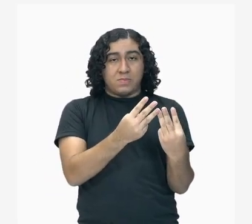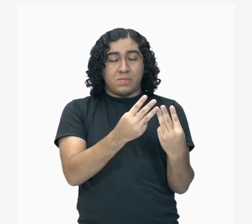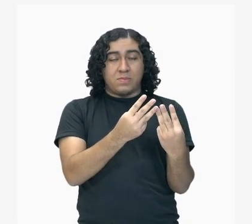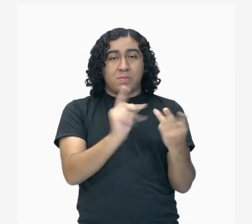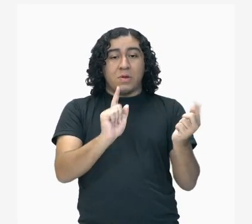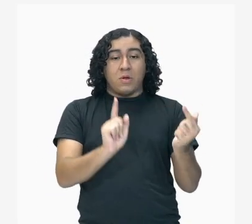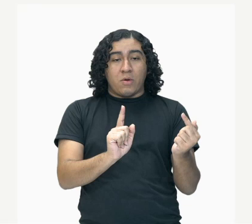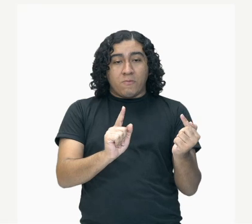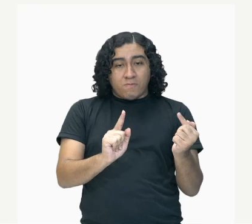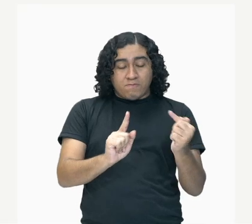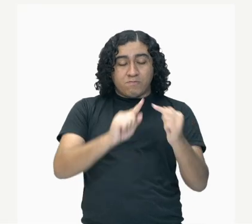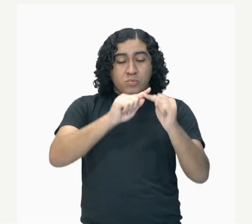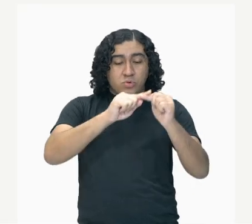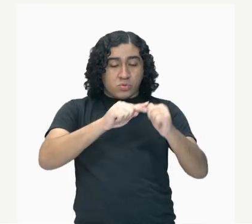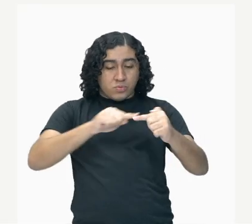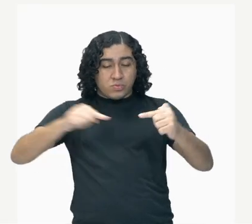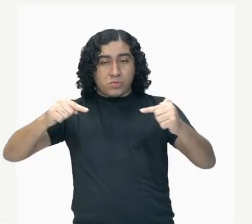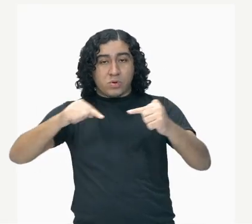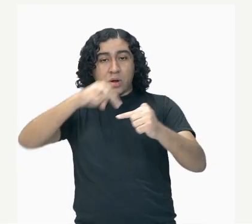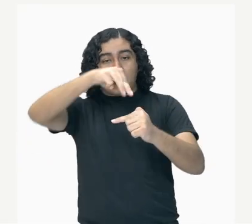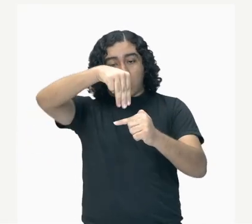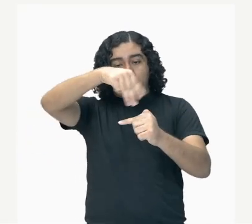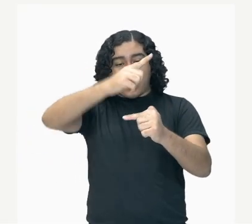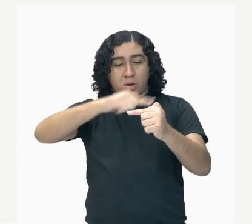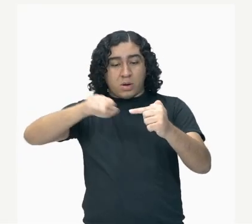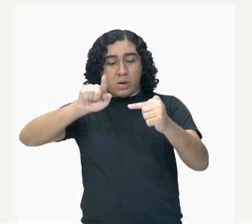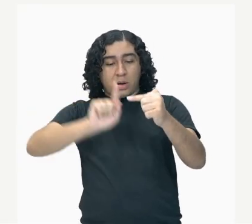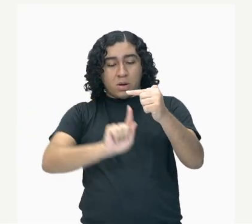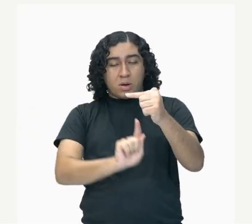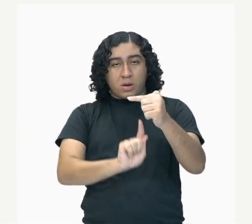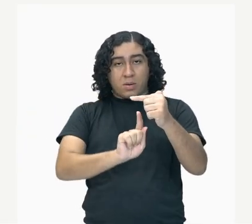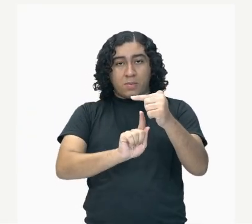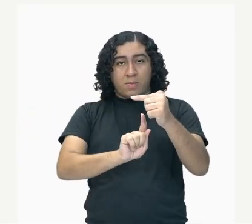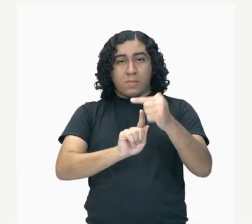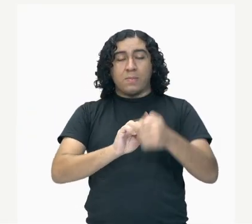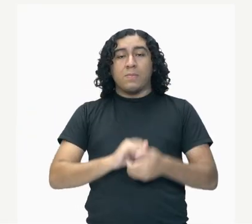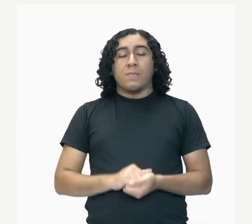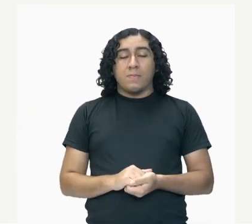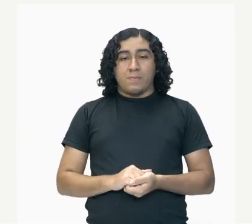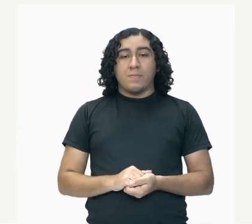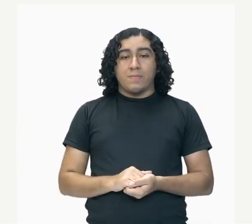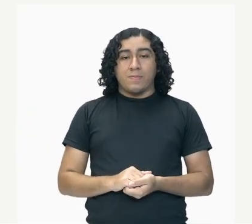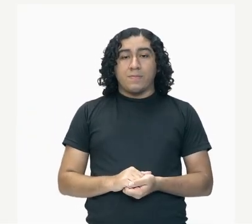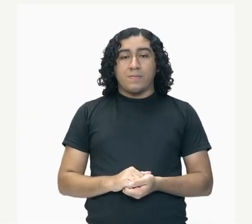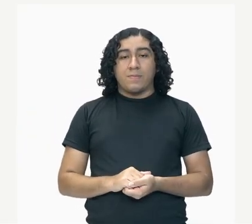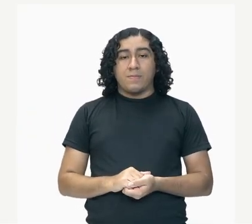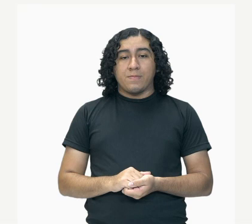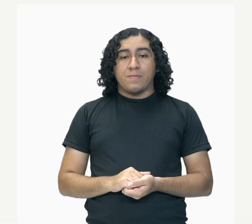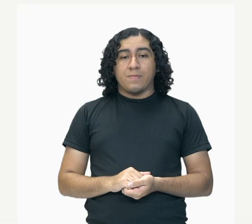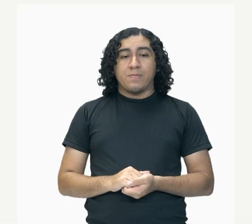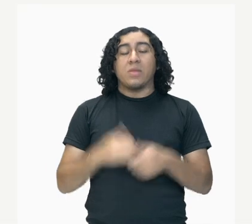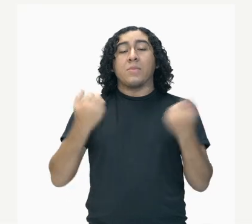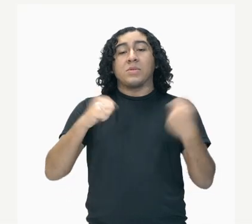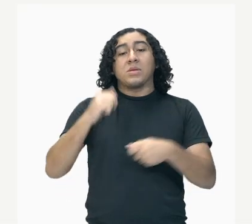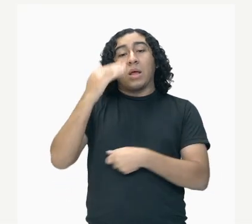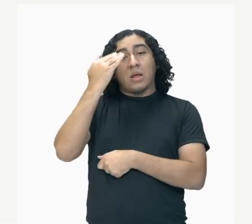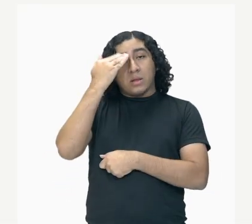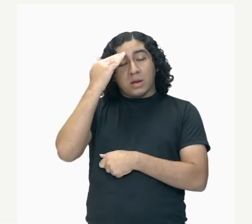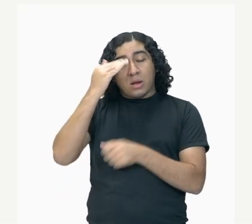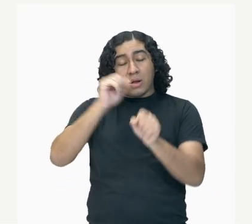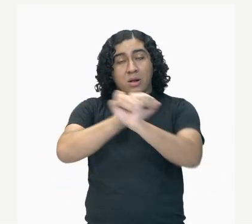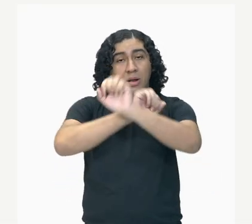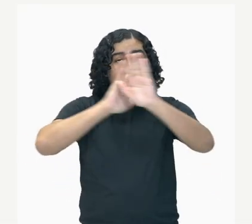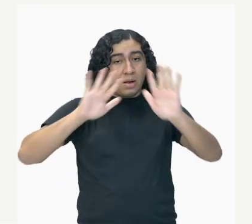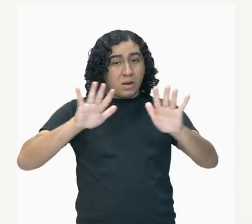comprimento e aqui está essa relação é importante pra gente aqui entender que a densidade